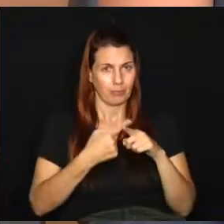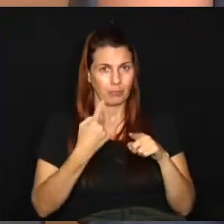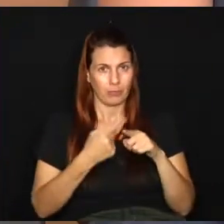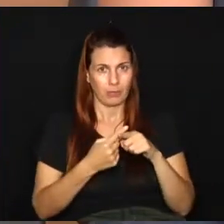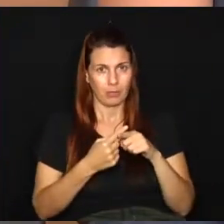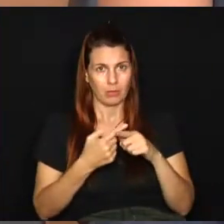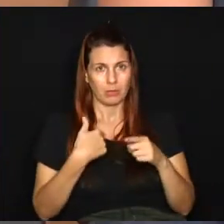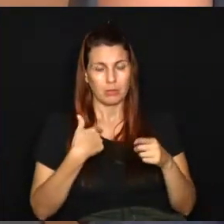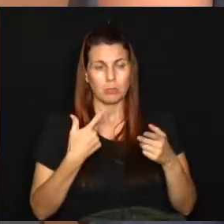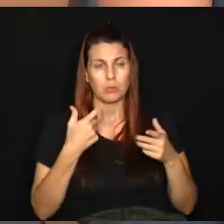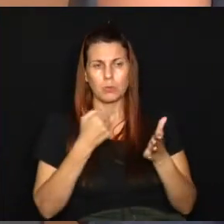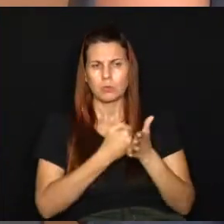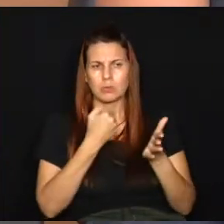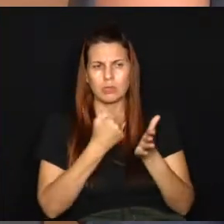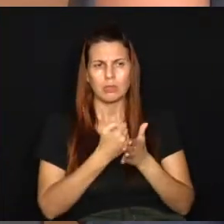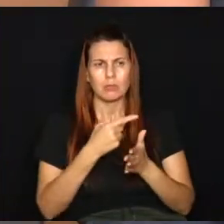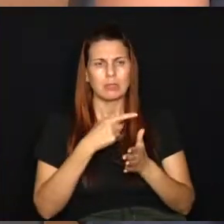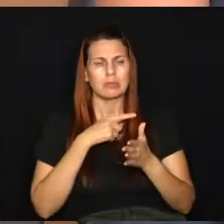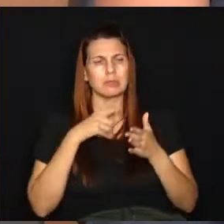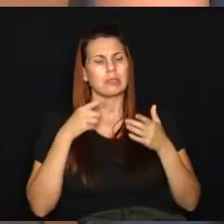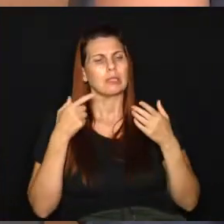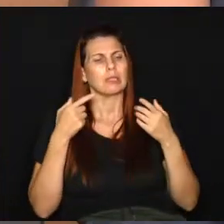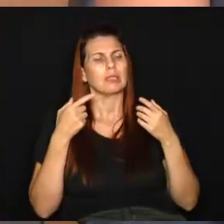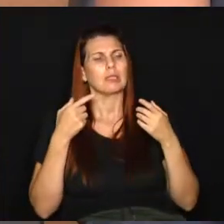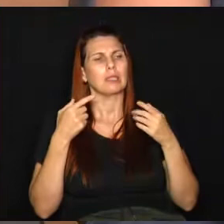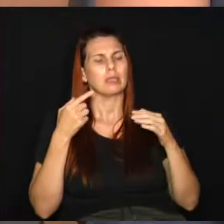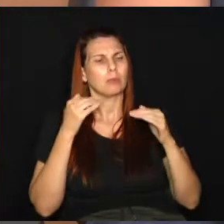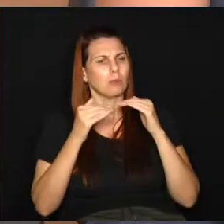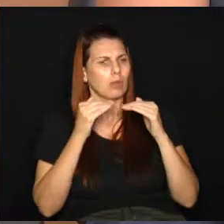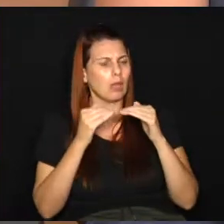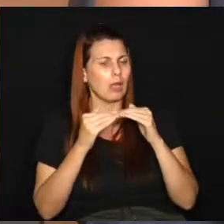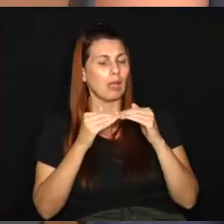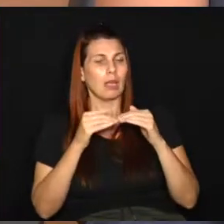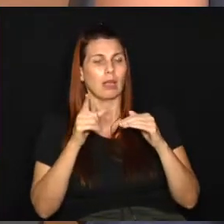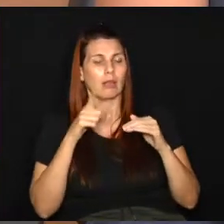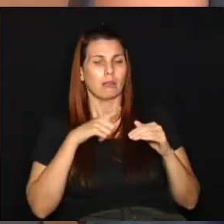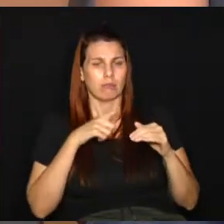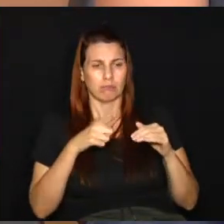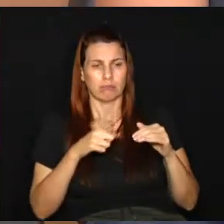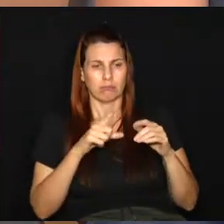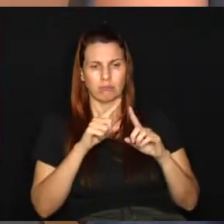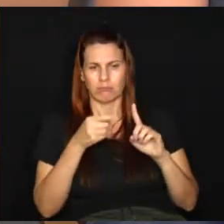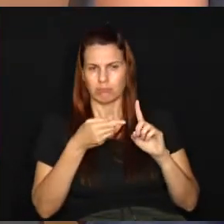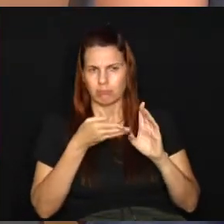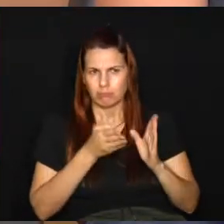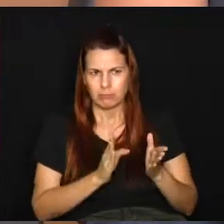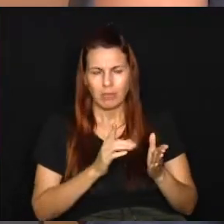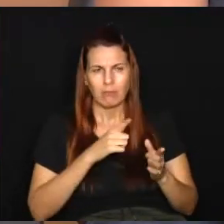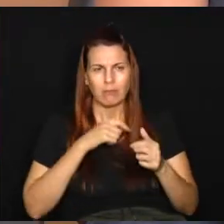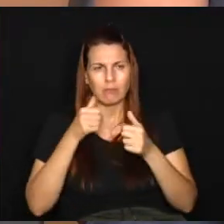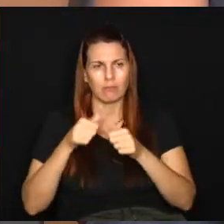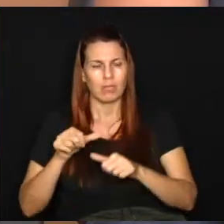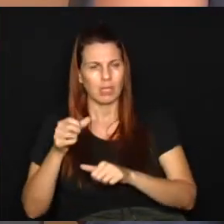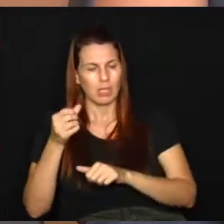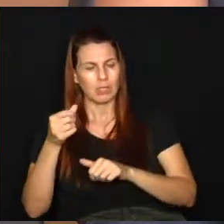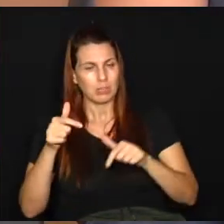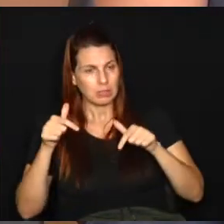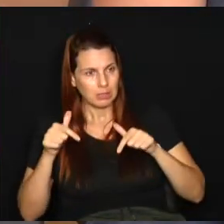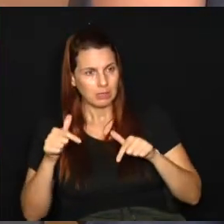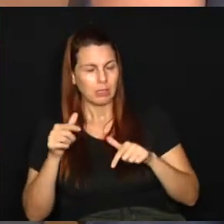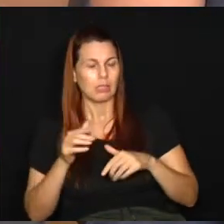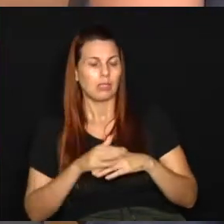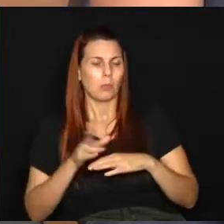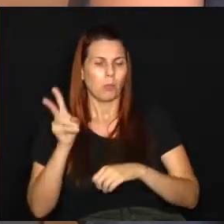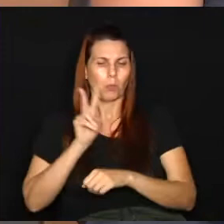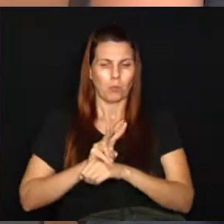por equidade na licença parental, a gente está brigando por maior visibilidade do trabalho das mulheres, e é isso que a gente